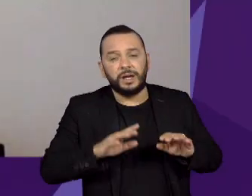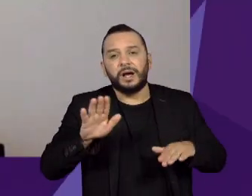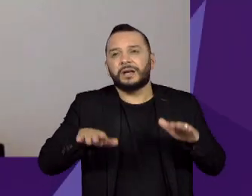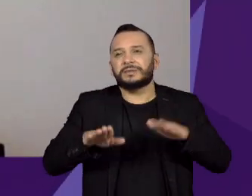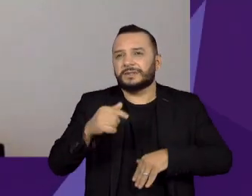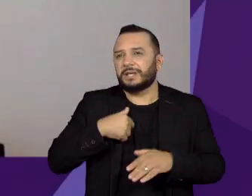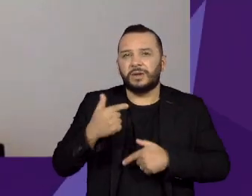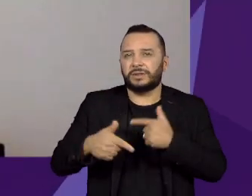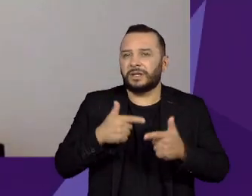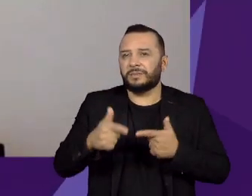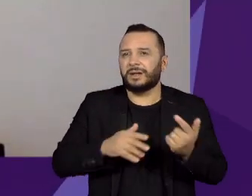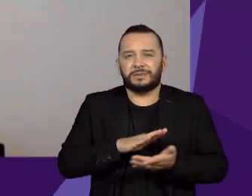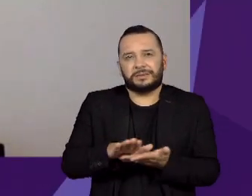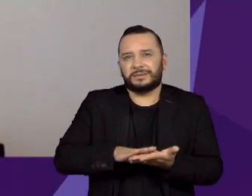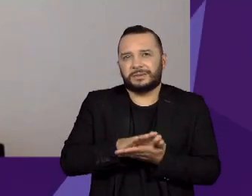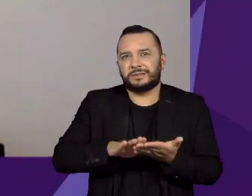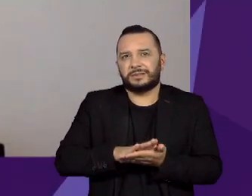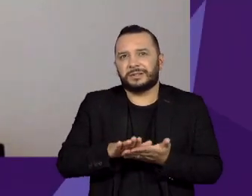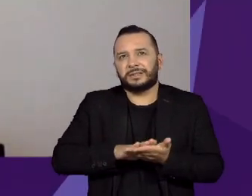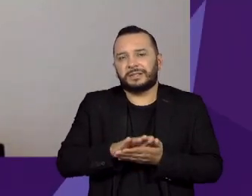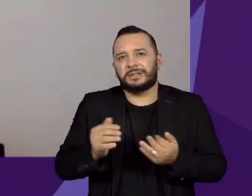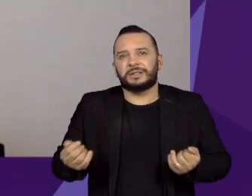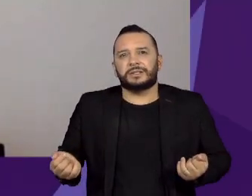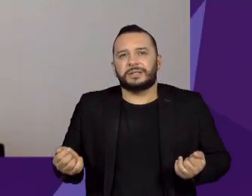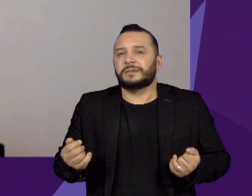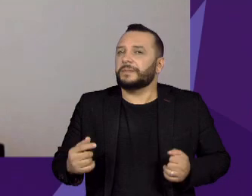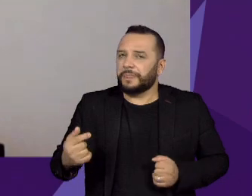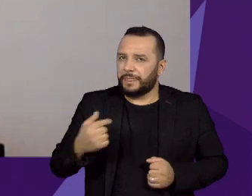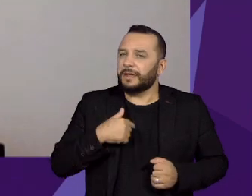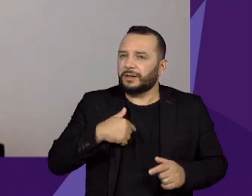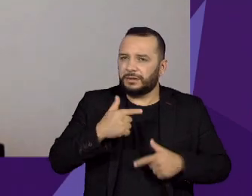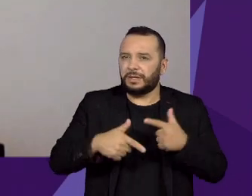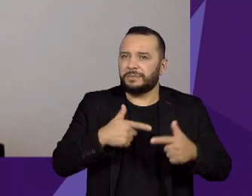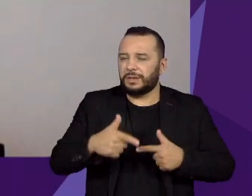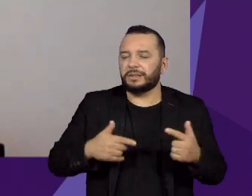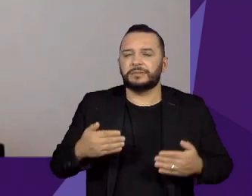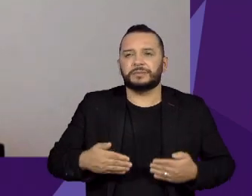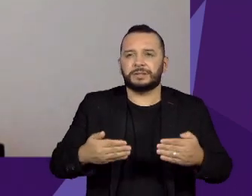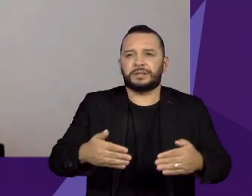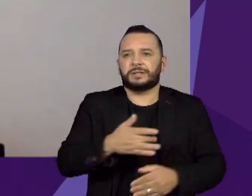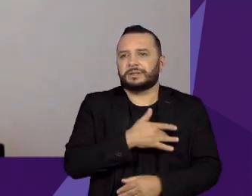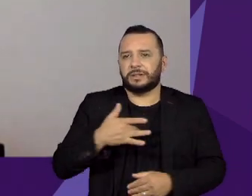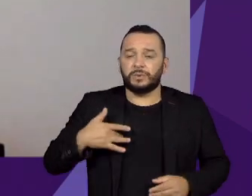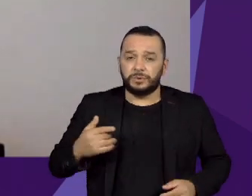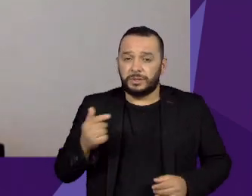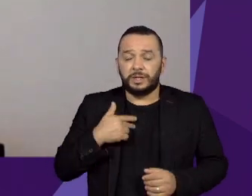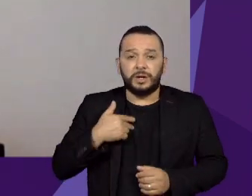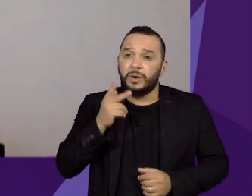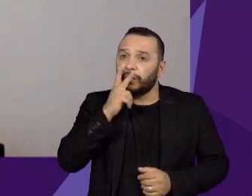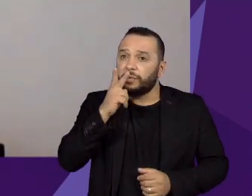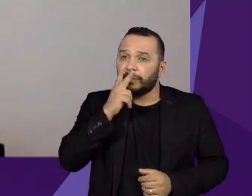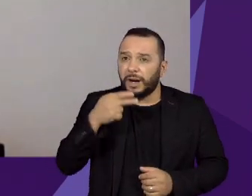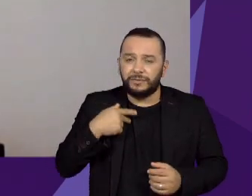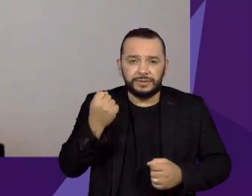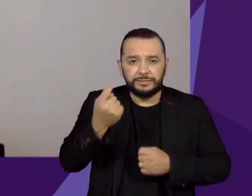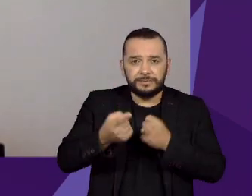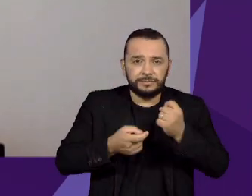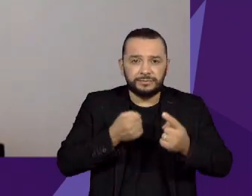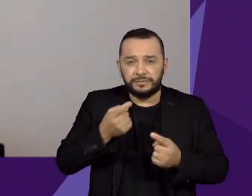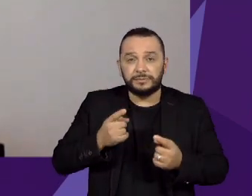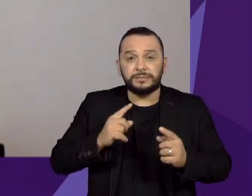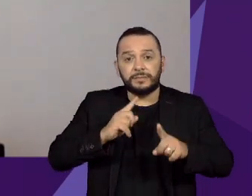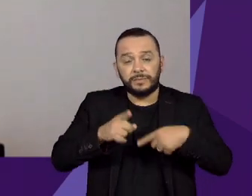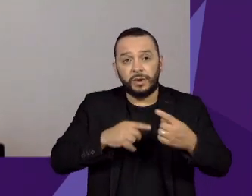estou trabalhando. Quando eu estava no Ministério, eu me lembro que eu fumava... o dia que falou, deu o primeiro caso desse